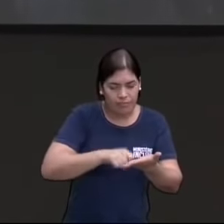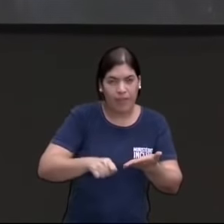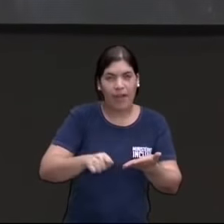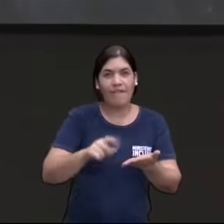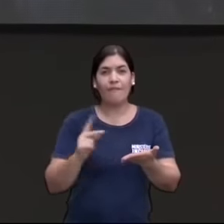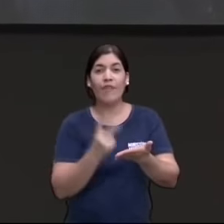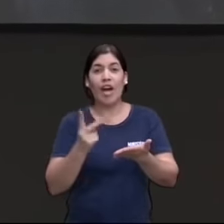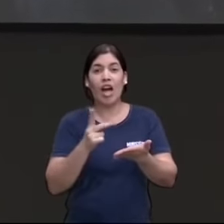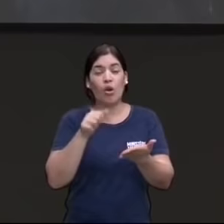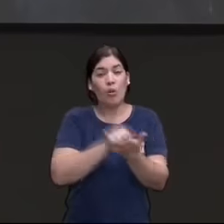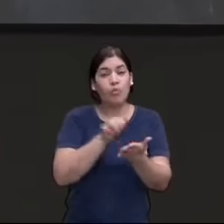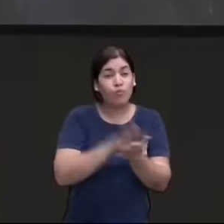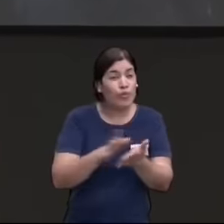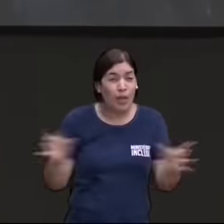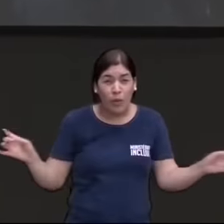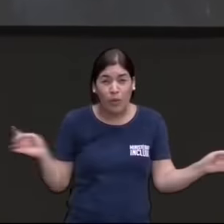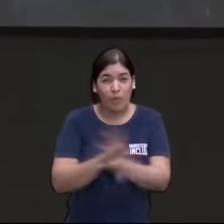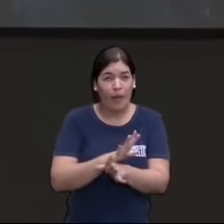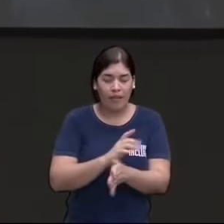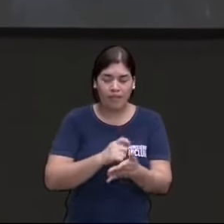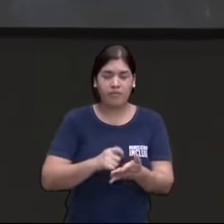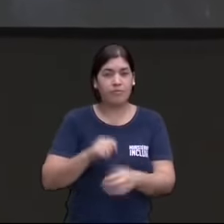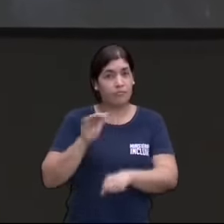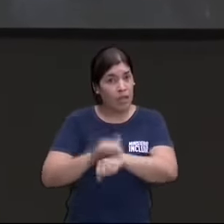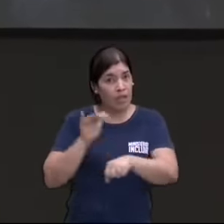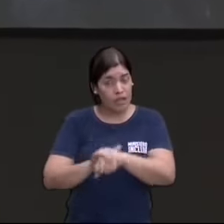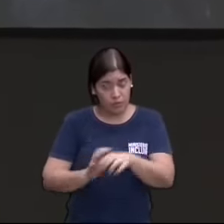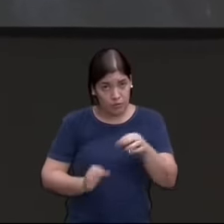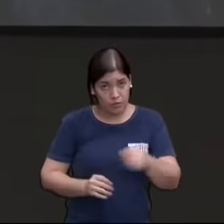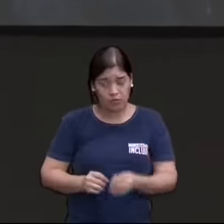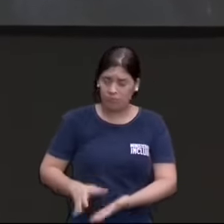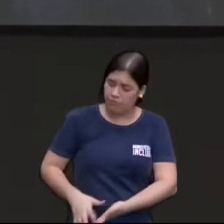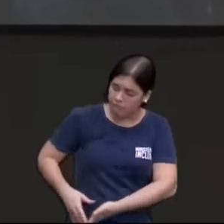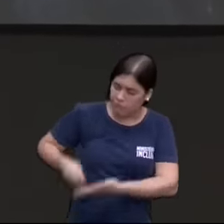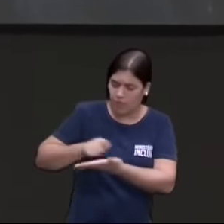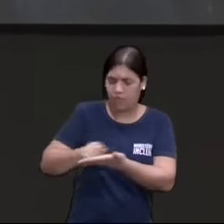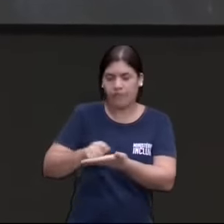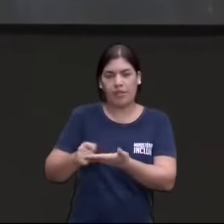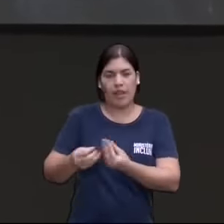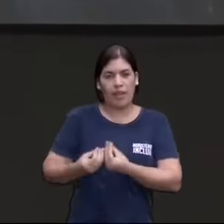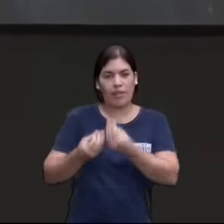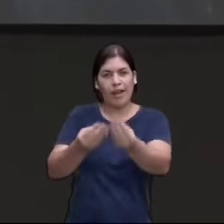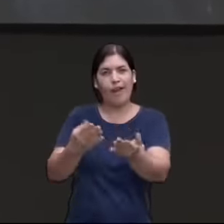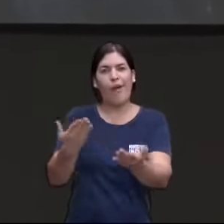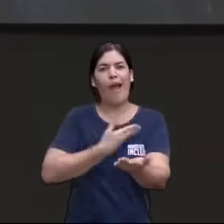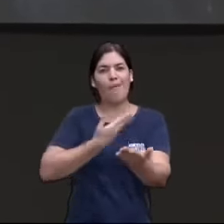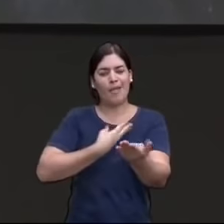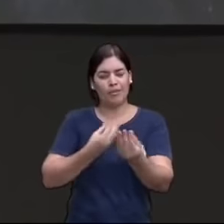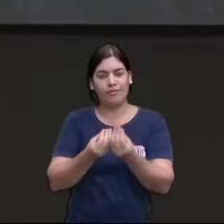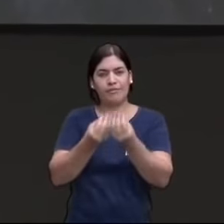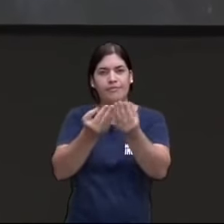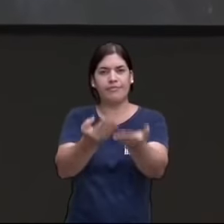multa por completo e entregou na mão do seu amigo.